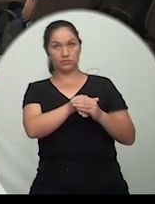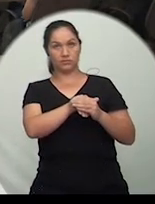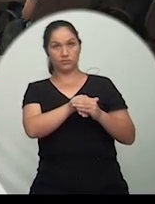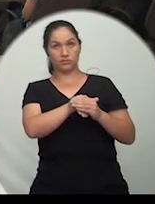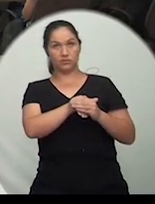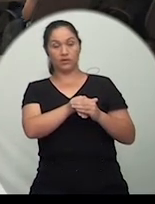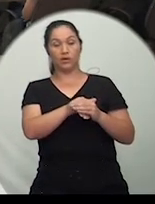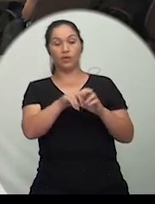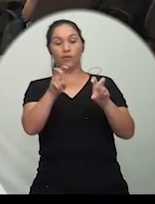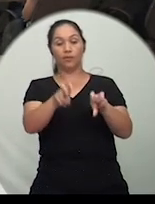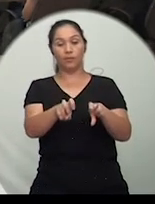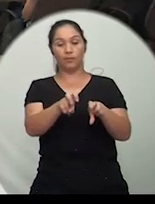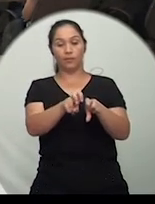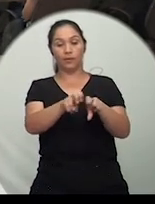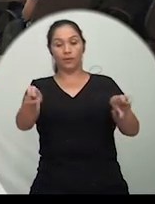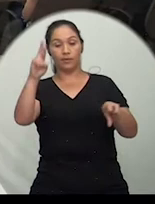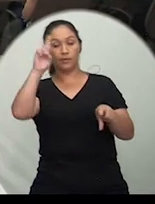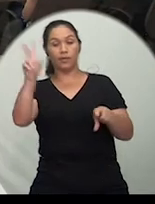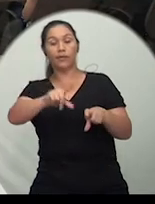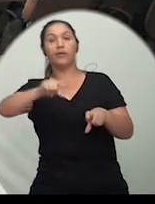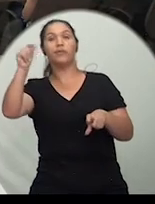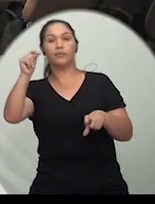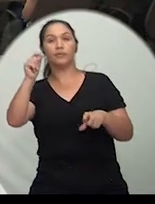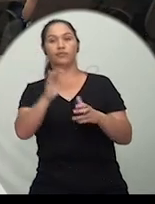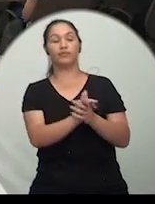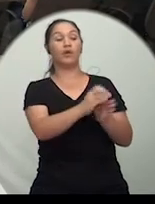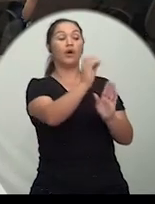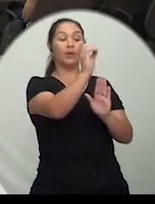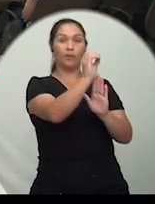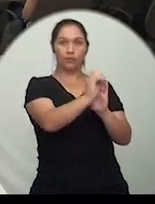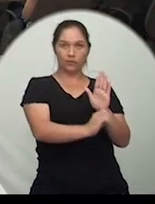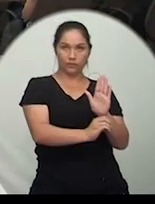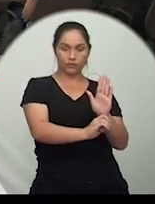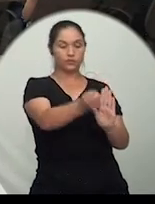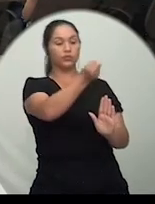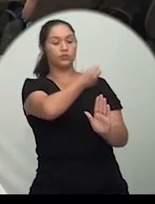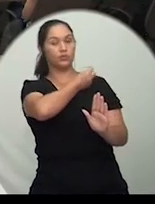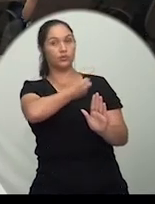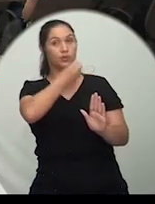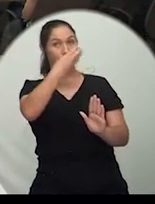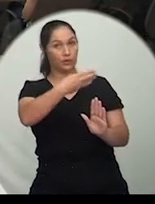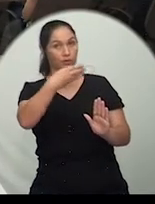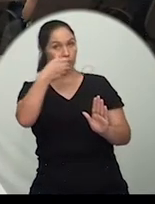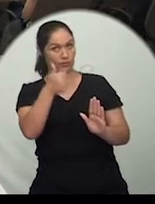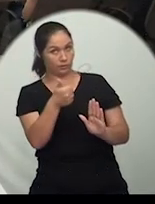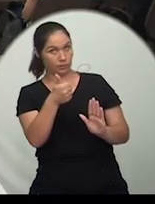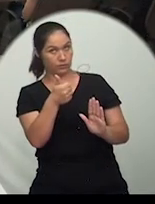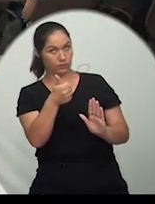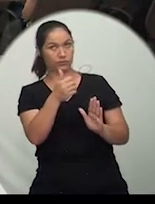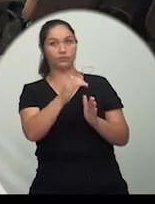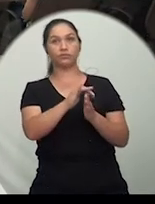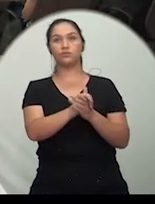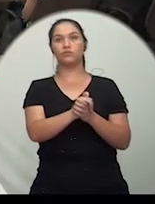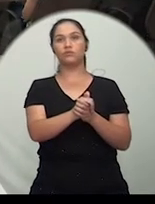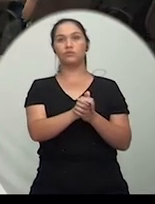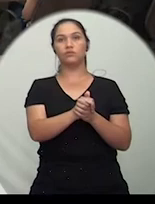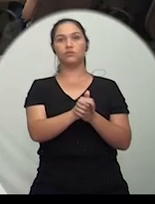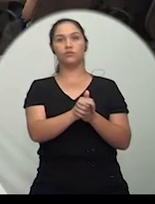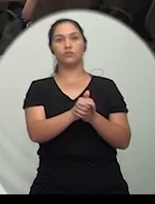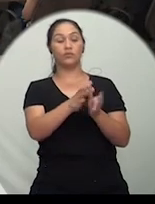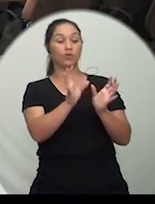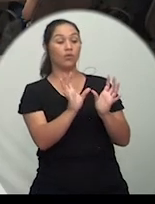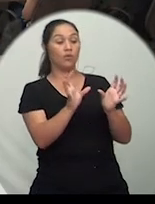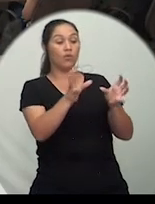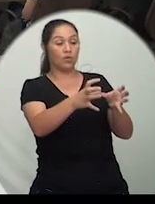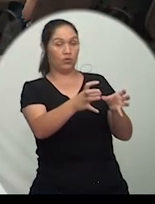2019-2020. Ofício protocolizado sob o número 41788, registro da